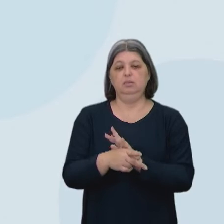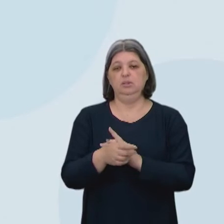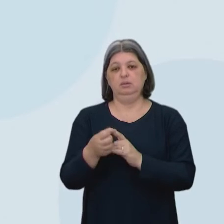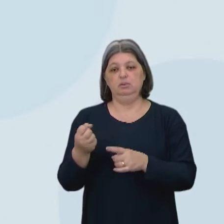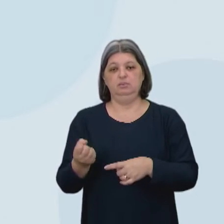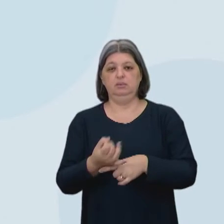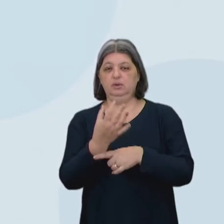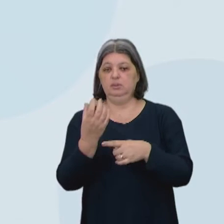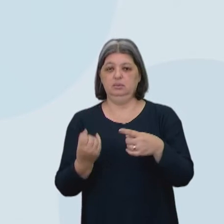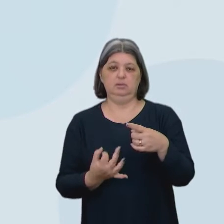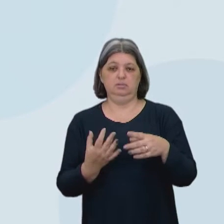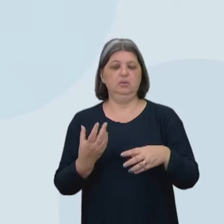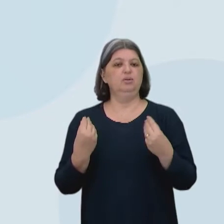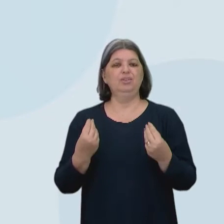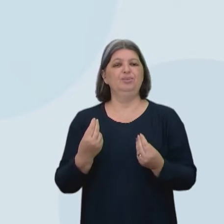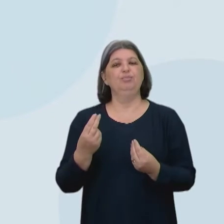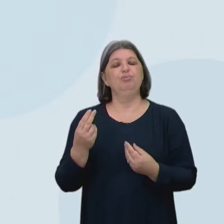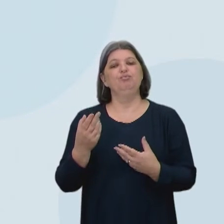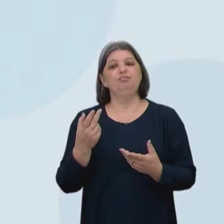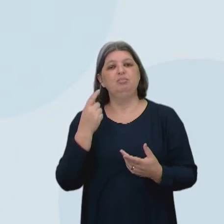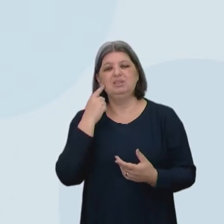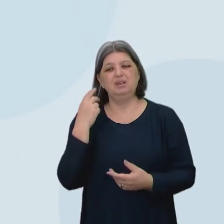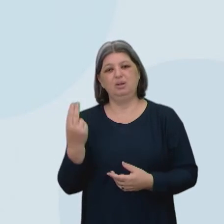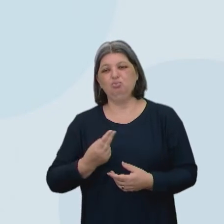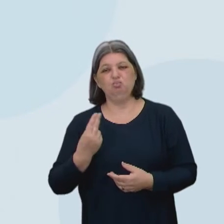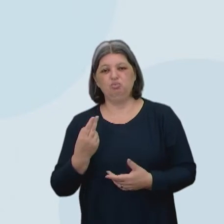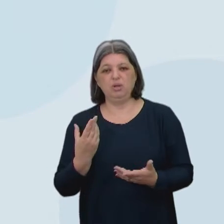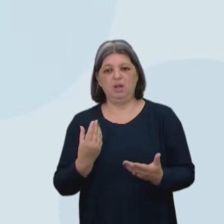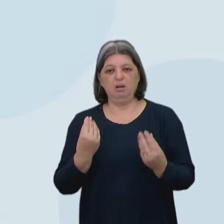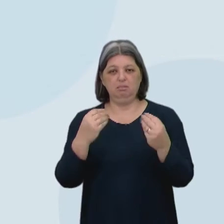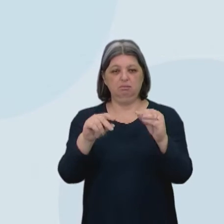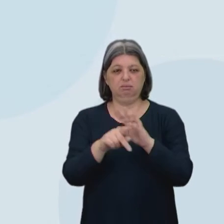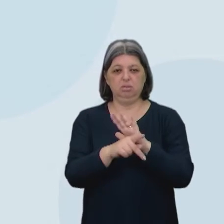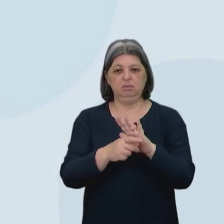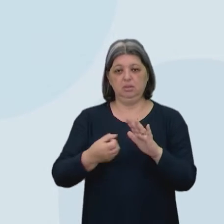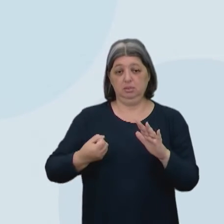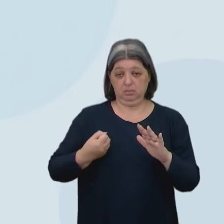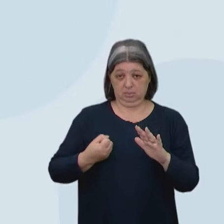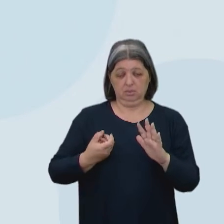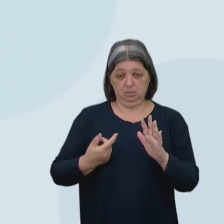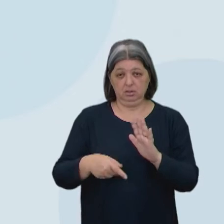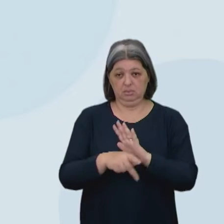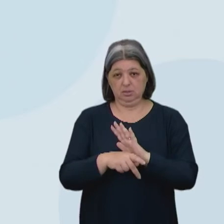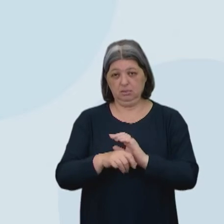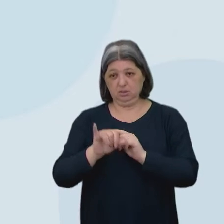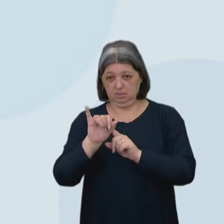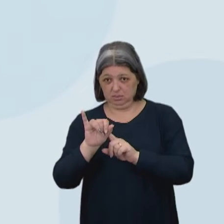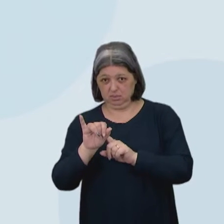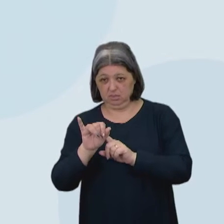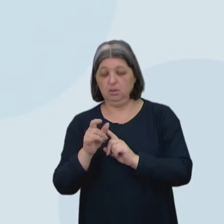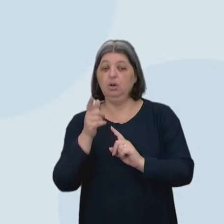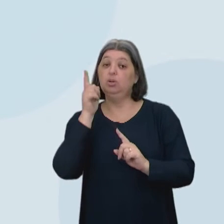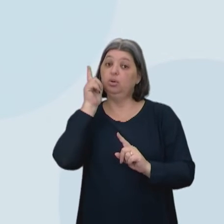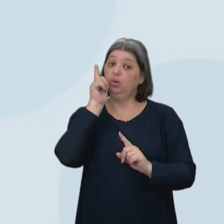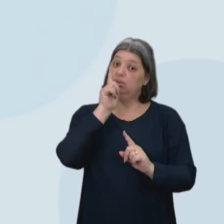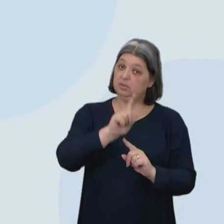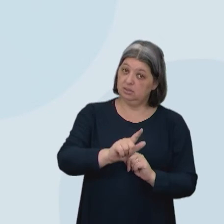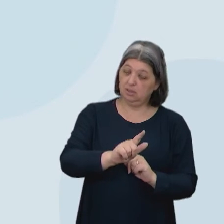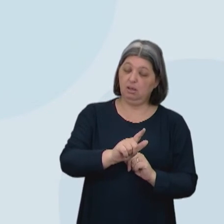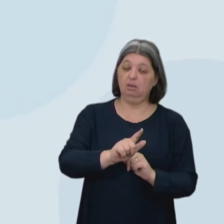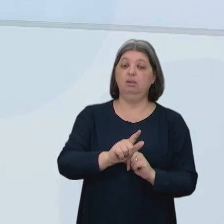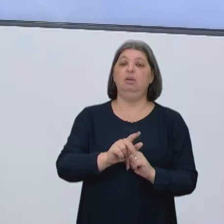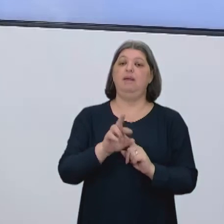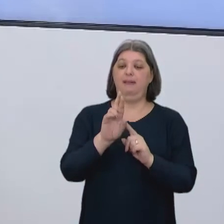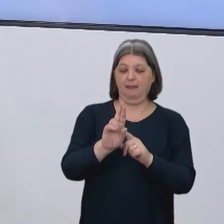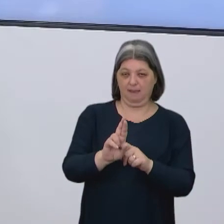Então, quando não dá para escrever como fração, é irracional. Então, quando eu consigo escrever como fração, racional. Quando eu não